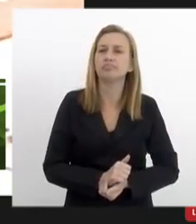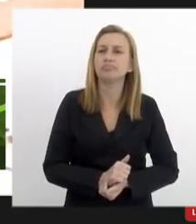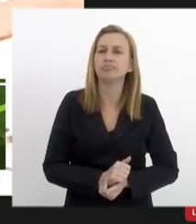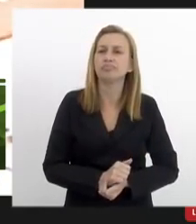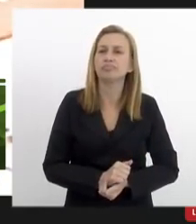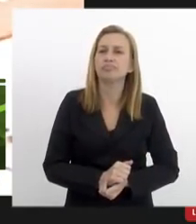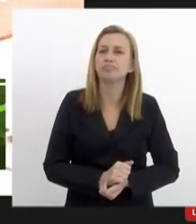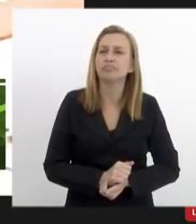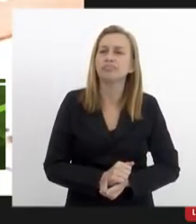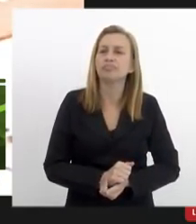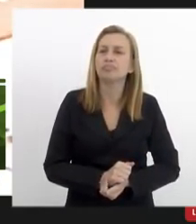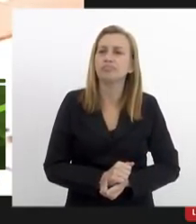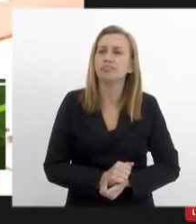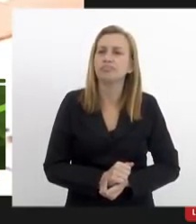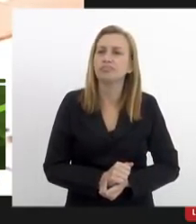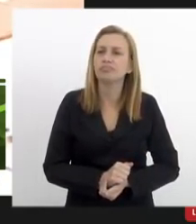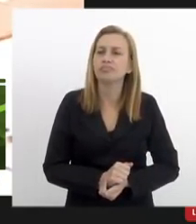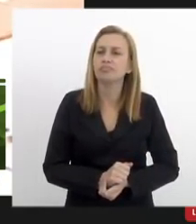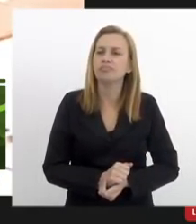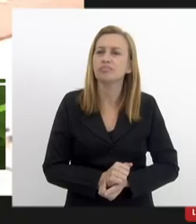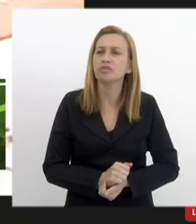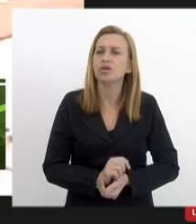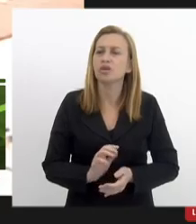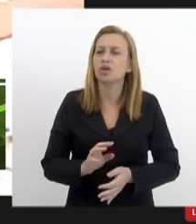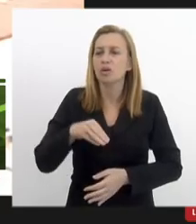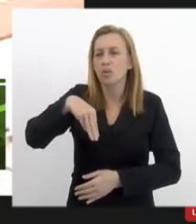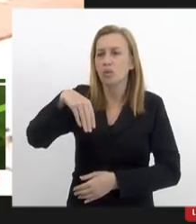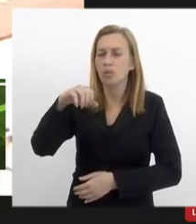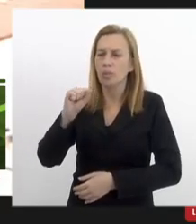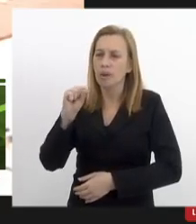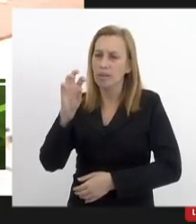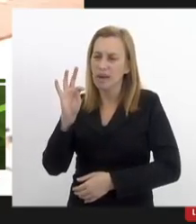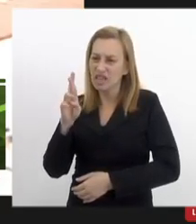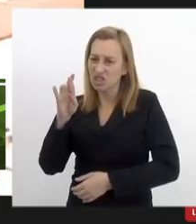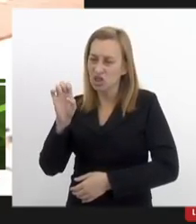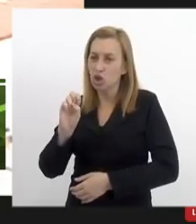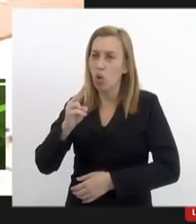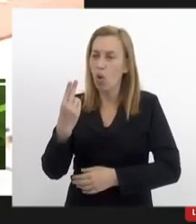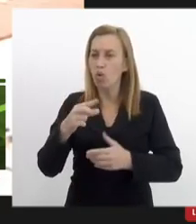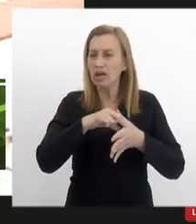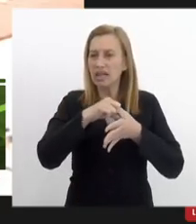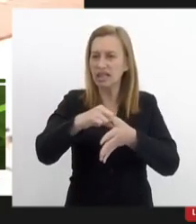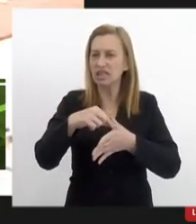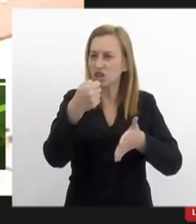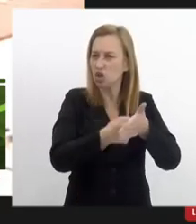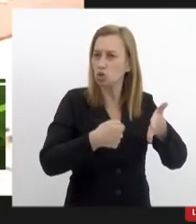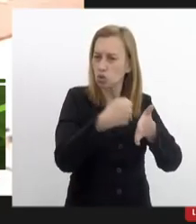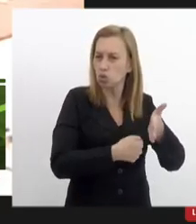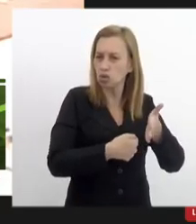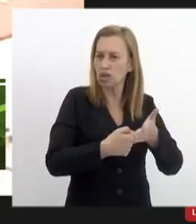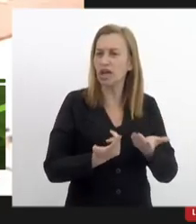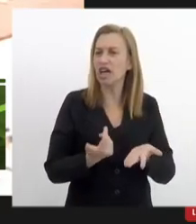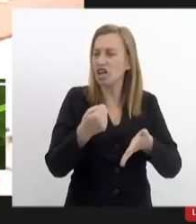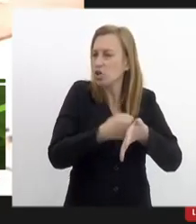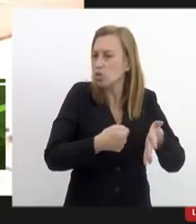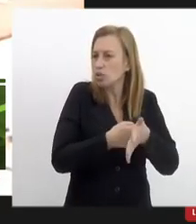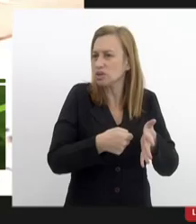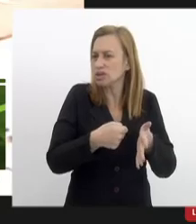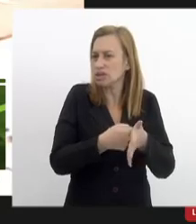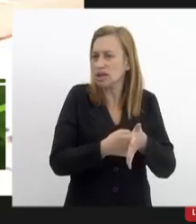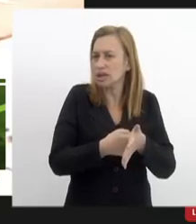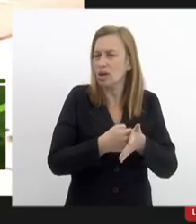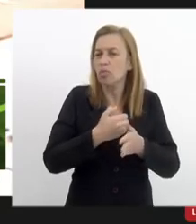porque quando um mestre ou líder luta, ele luta por sua comunidade, não é